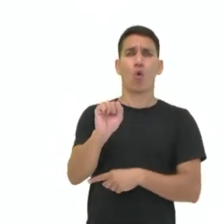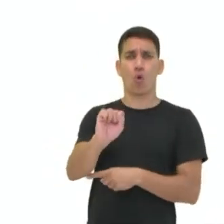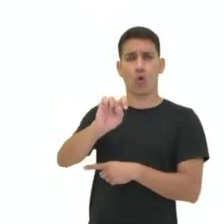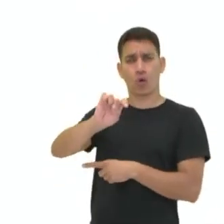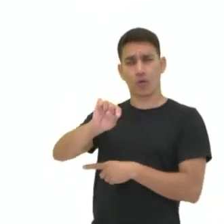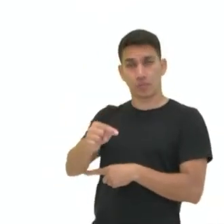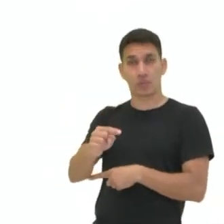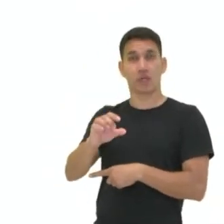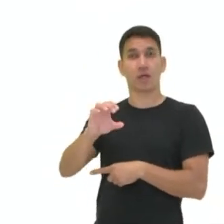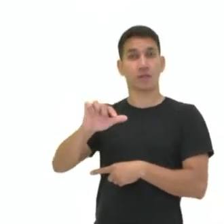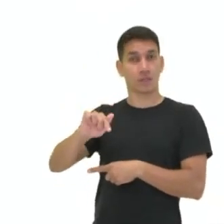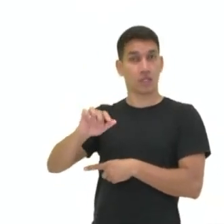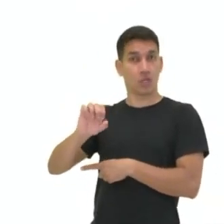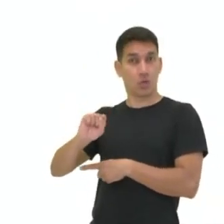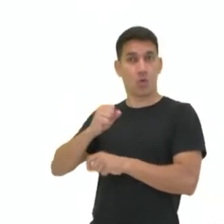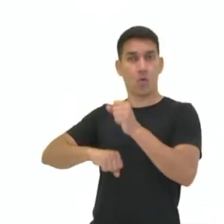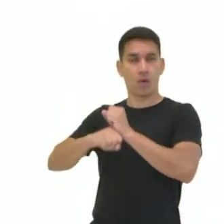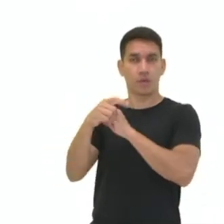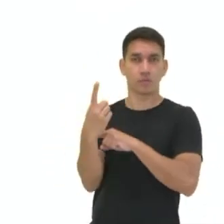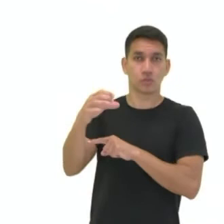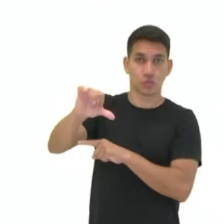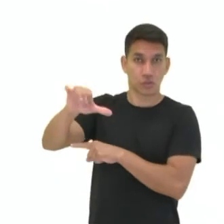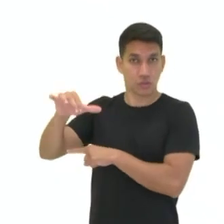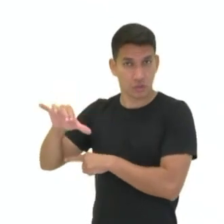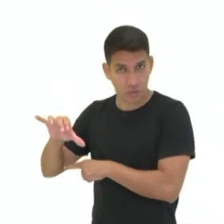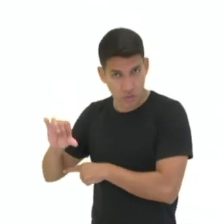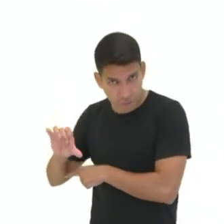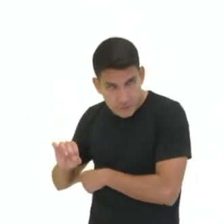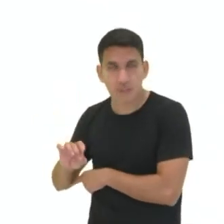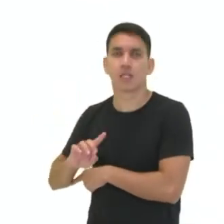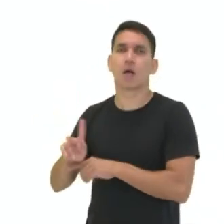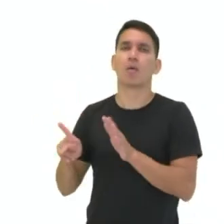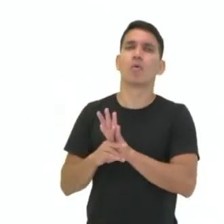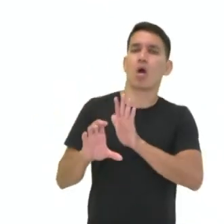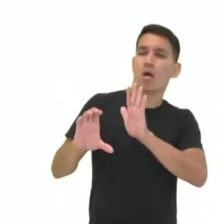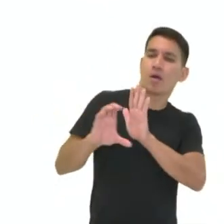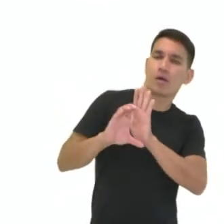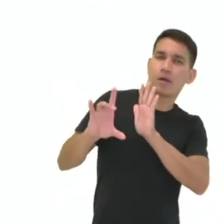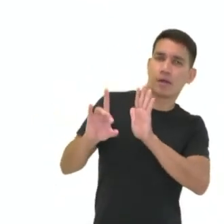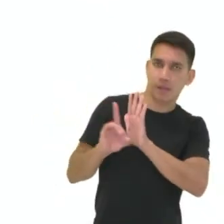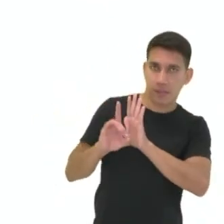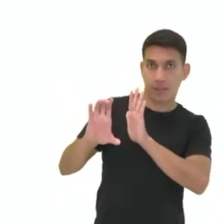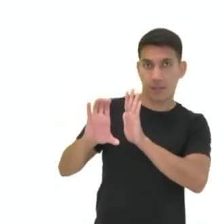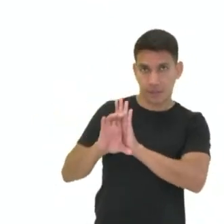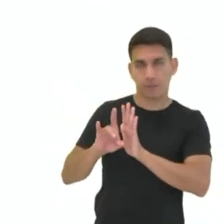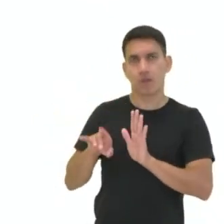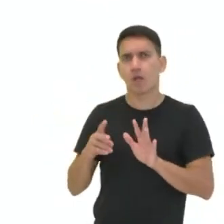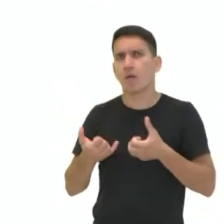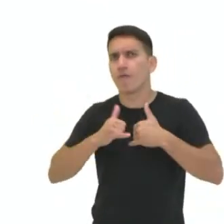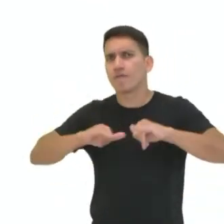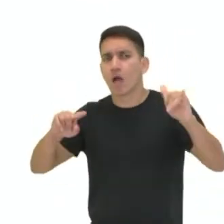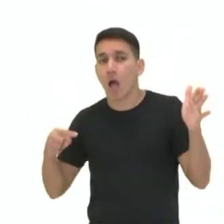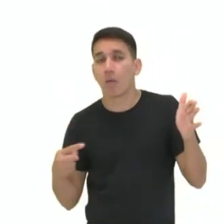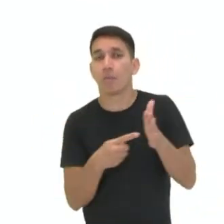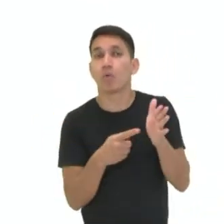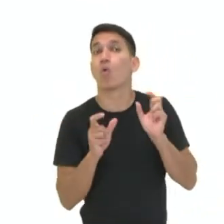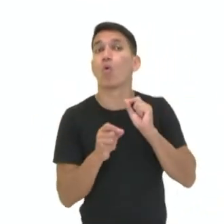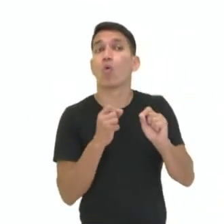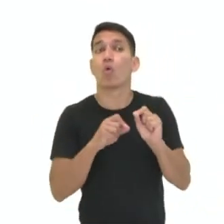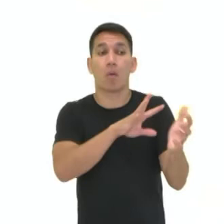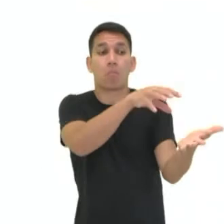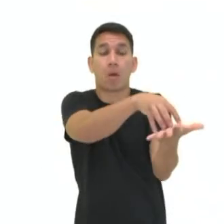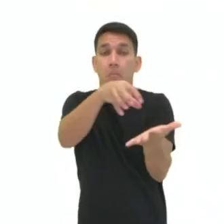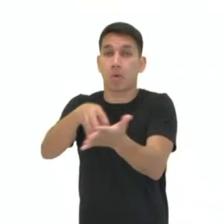de 1990, o Código de Defesa do Consumidor, o CDC. As publicidades infantis devem ser denunciadas aos